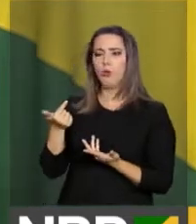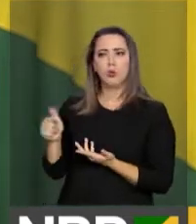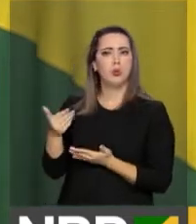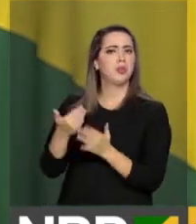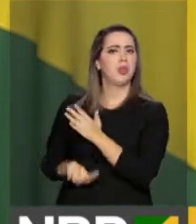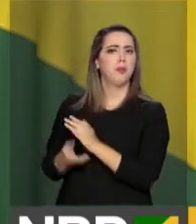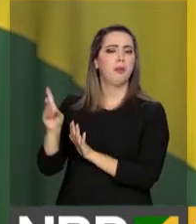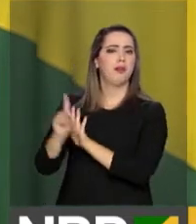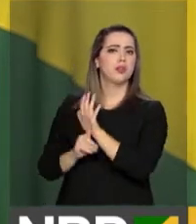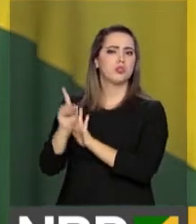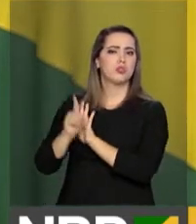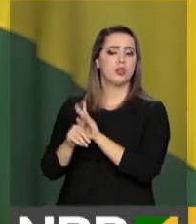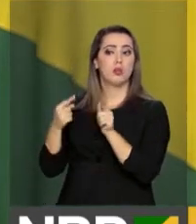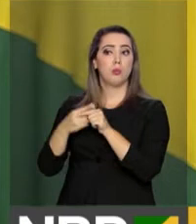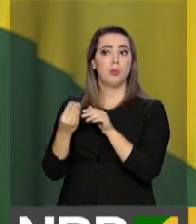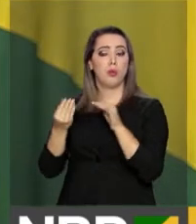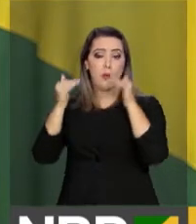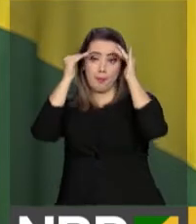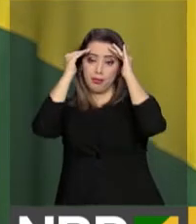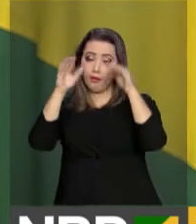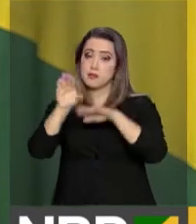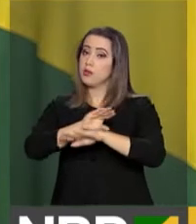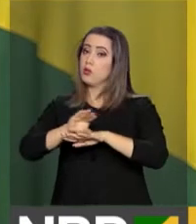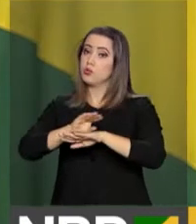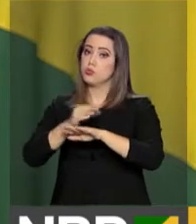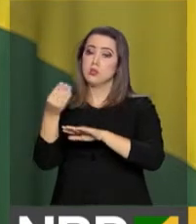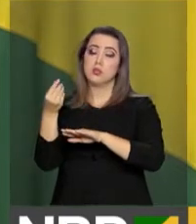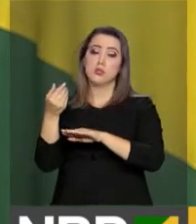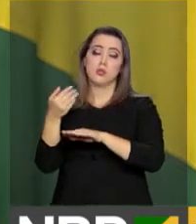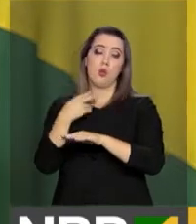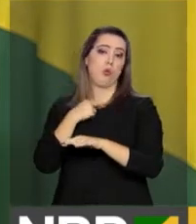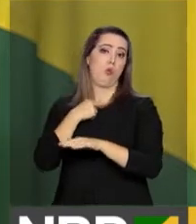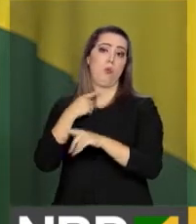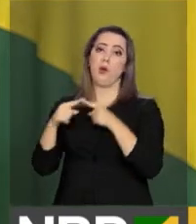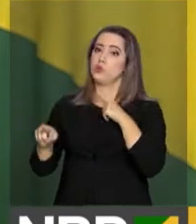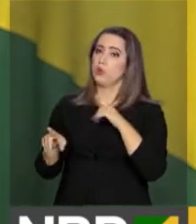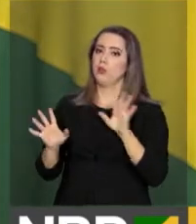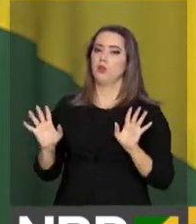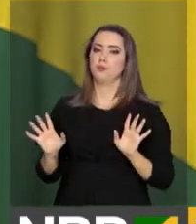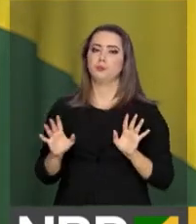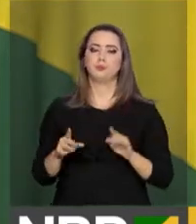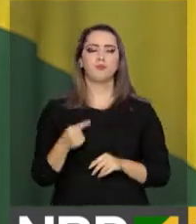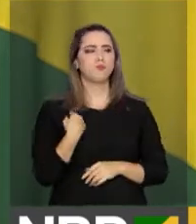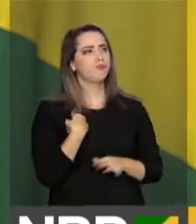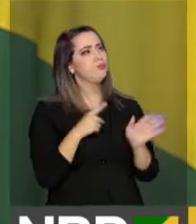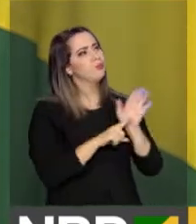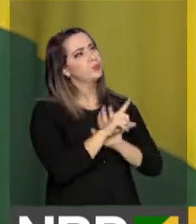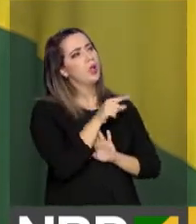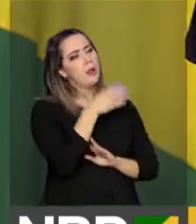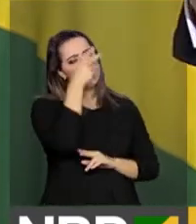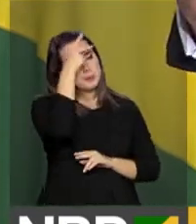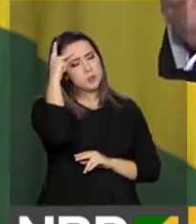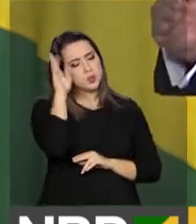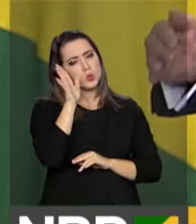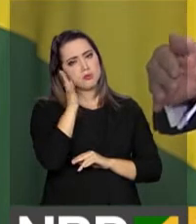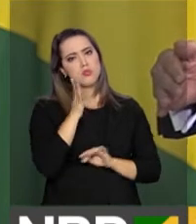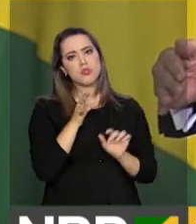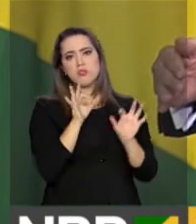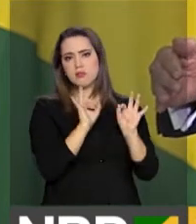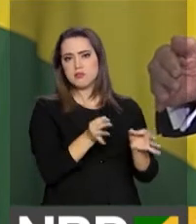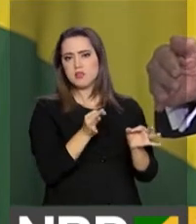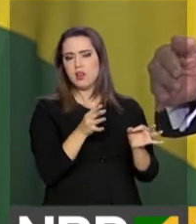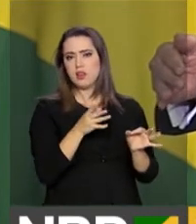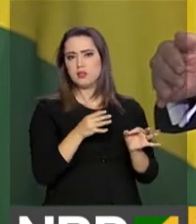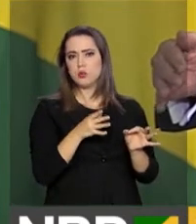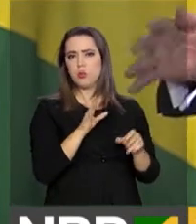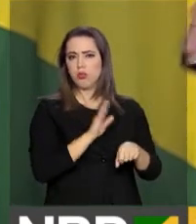está no texto constitucional não há como violado você é contra porque aqueles que já completaram o tempo de